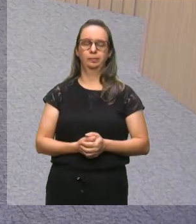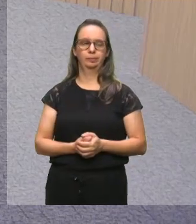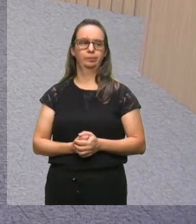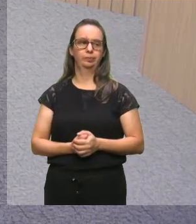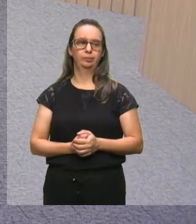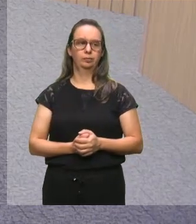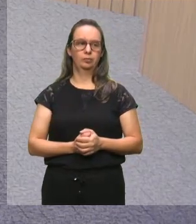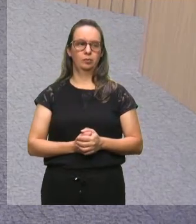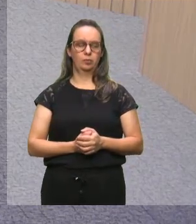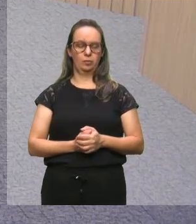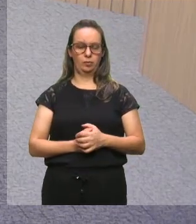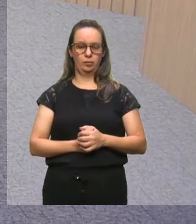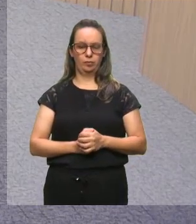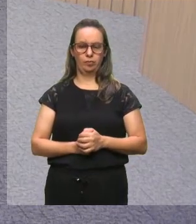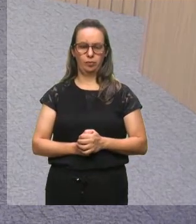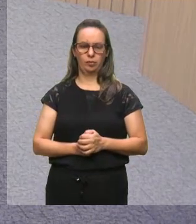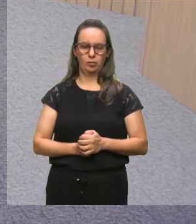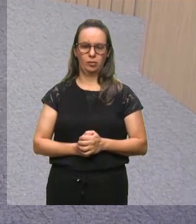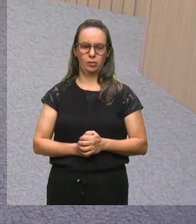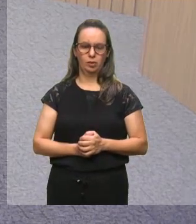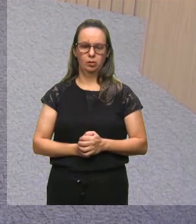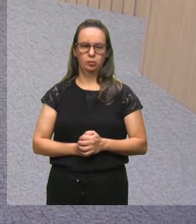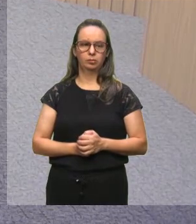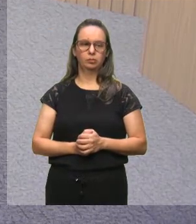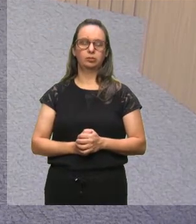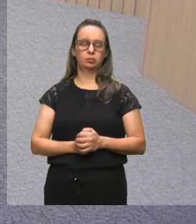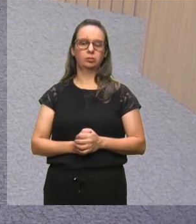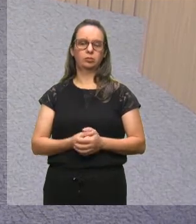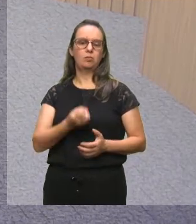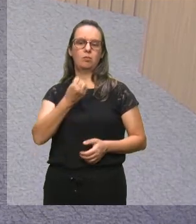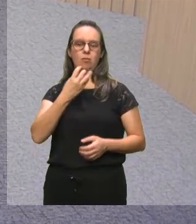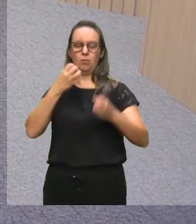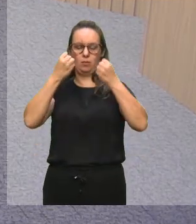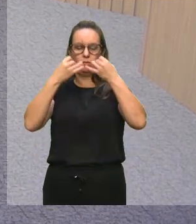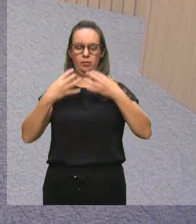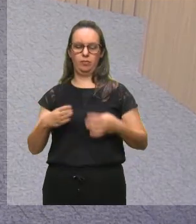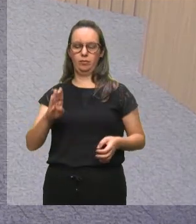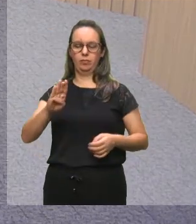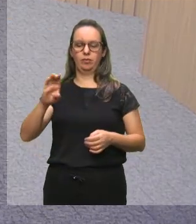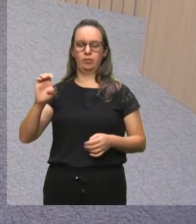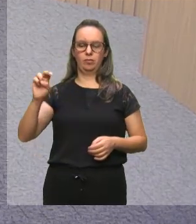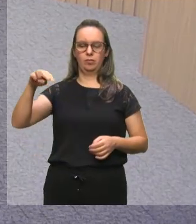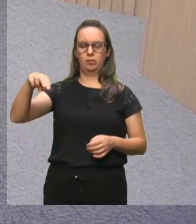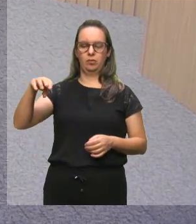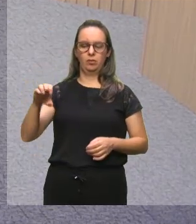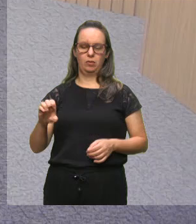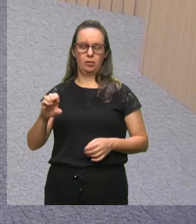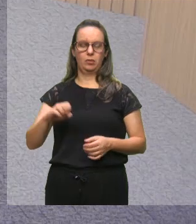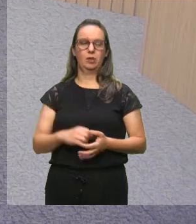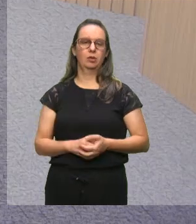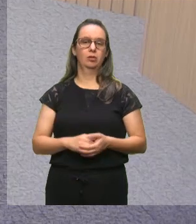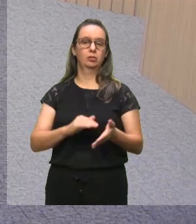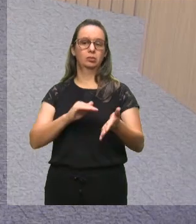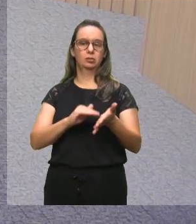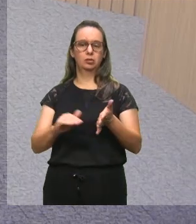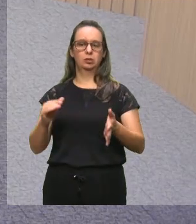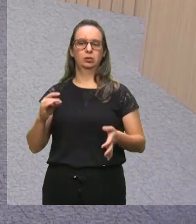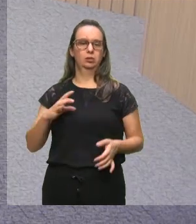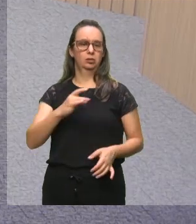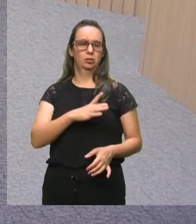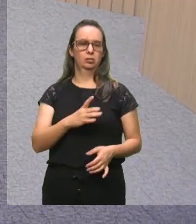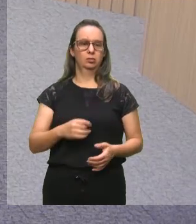Fernando, como foi muito bem colocado pela Benê, uma iniciativa do Almir, secretário da Saúde,